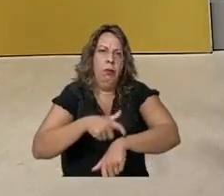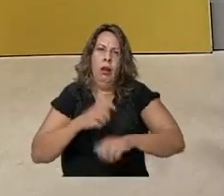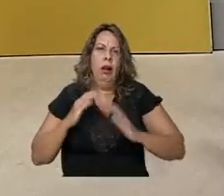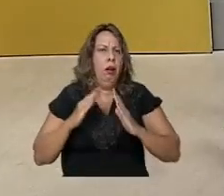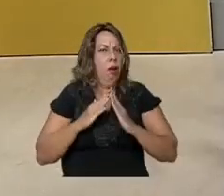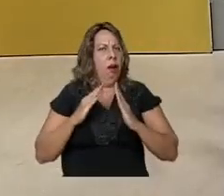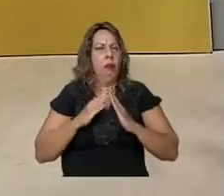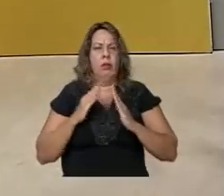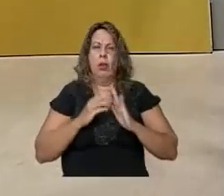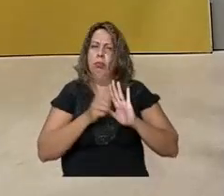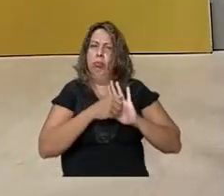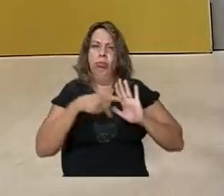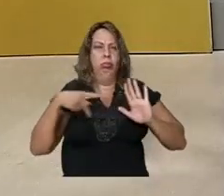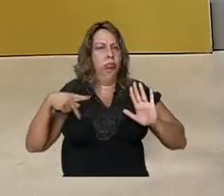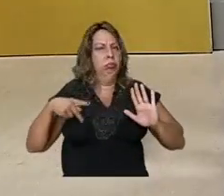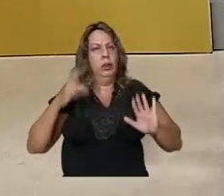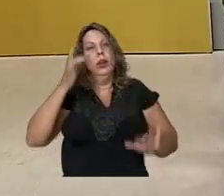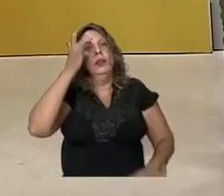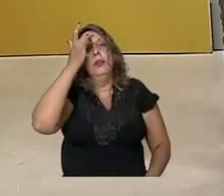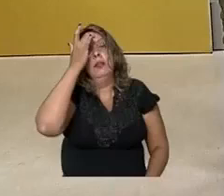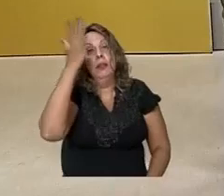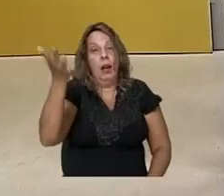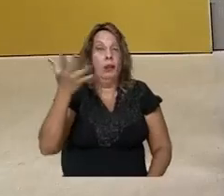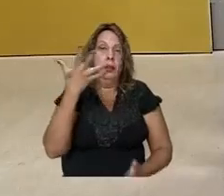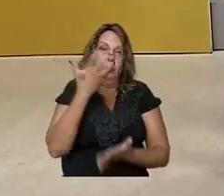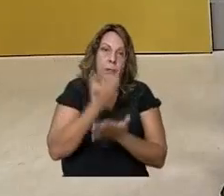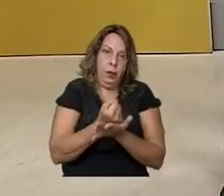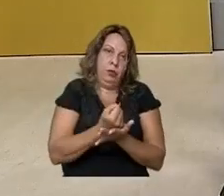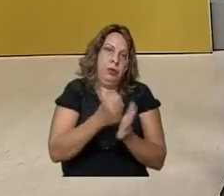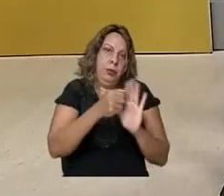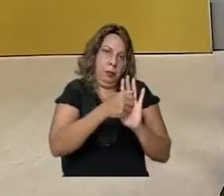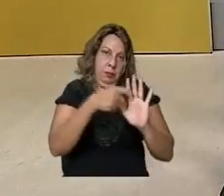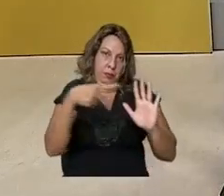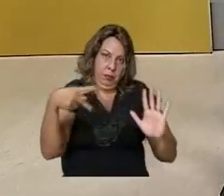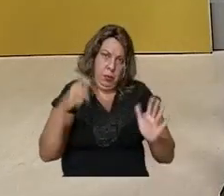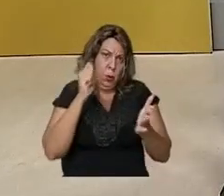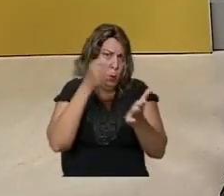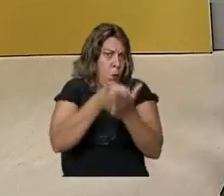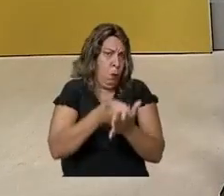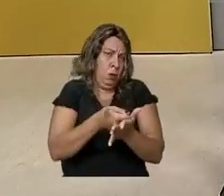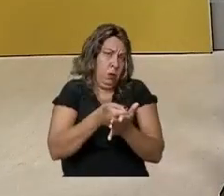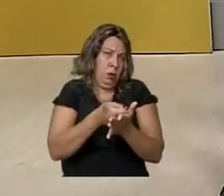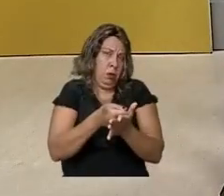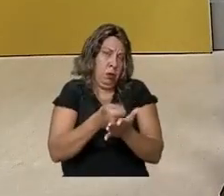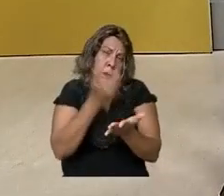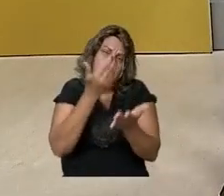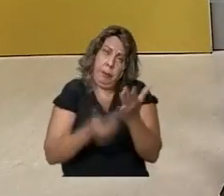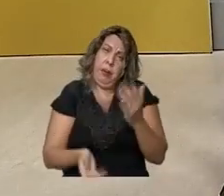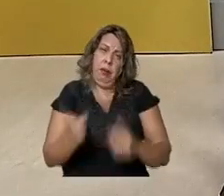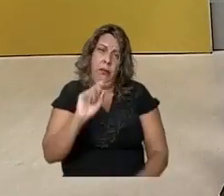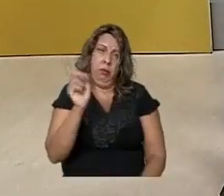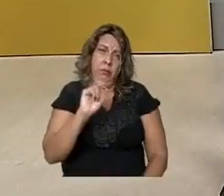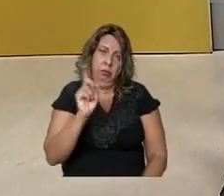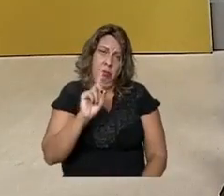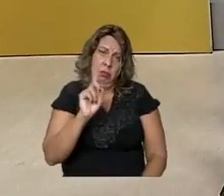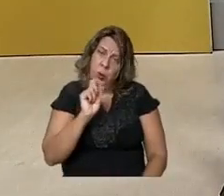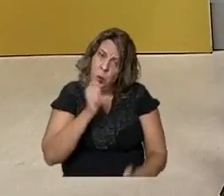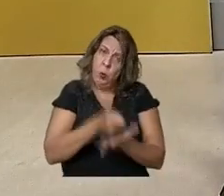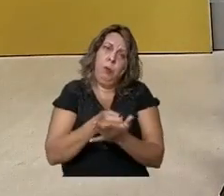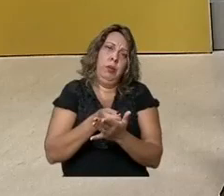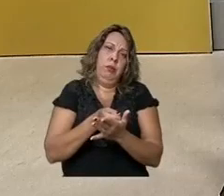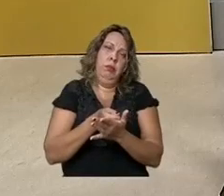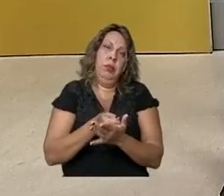casa pelo aplicativo, né? Fácil, fácil, gente. Baixe agora mesmo, adquira, só não fique de fora. Ó, e você que não